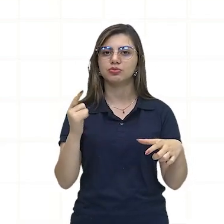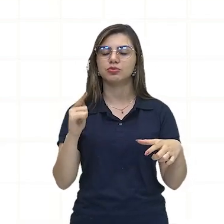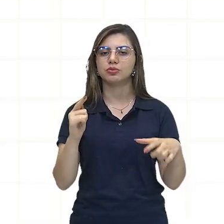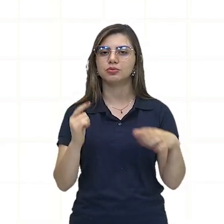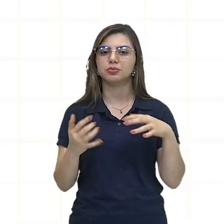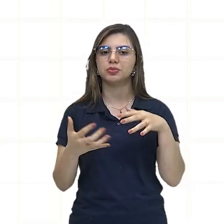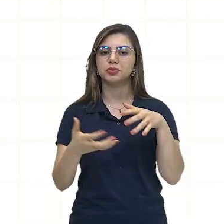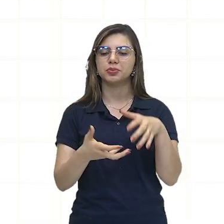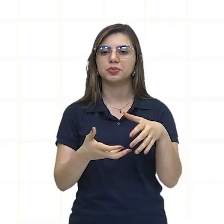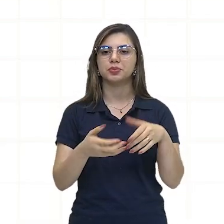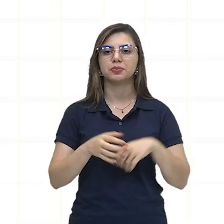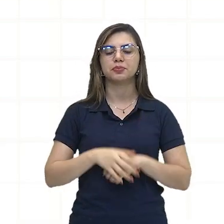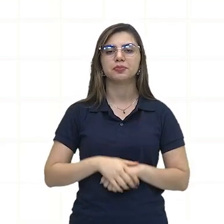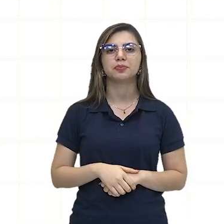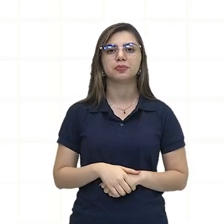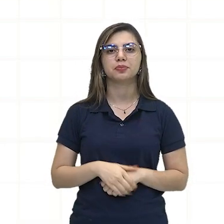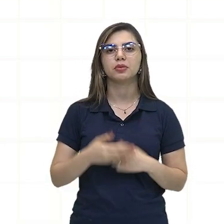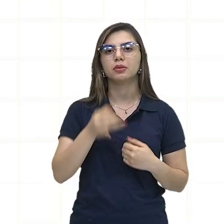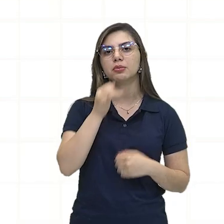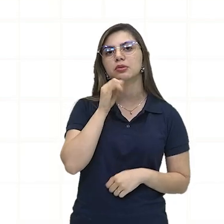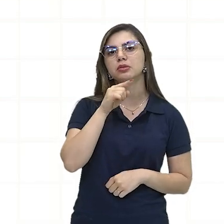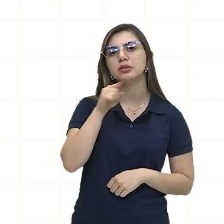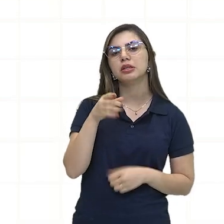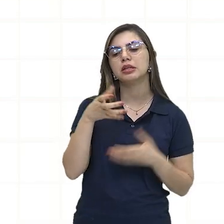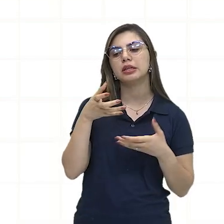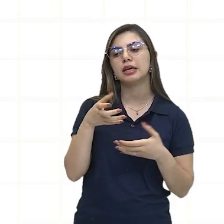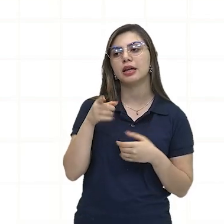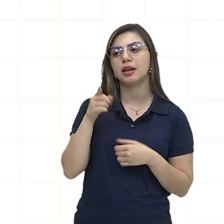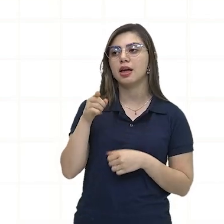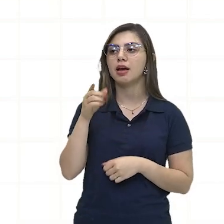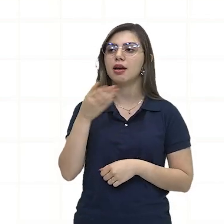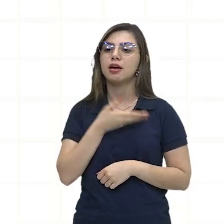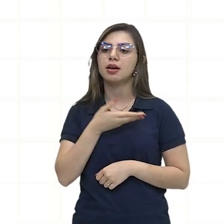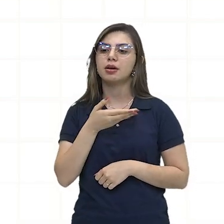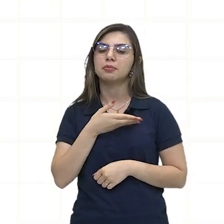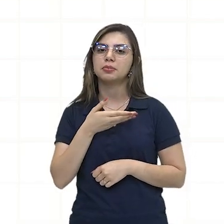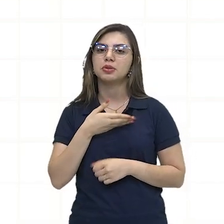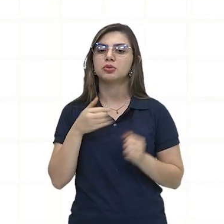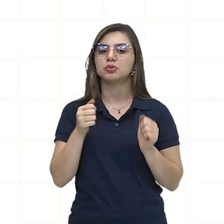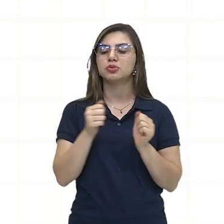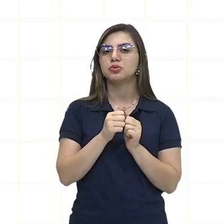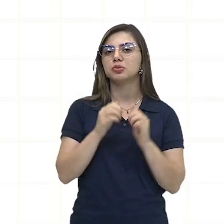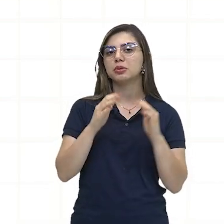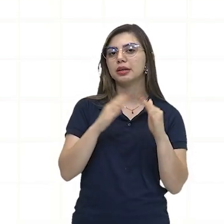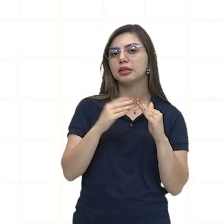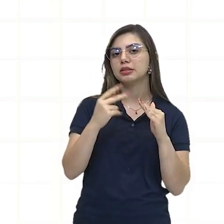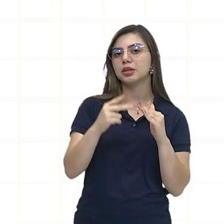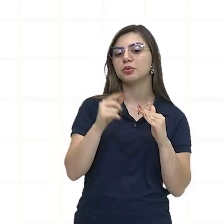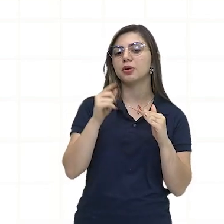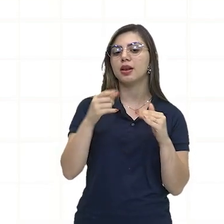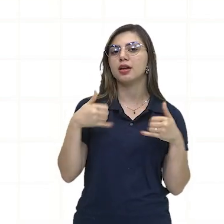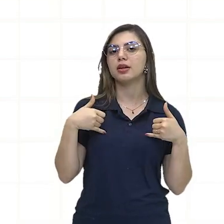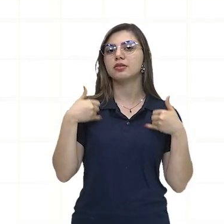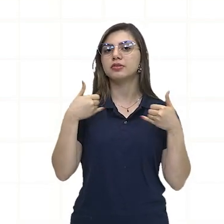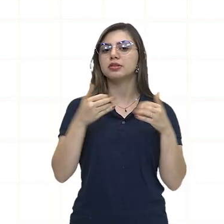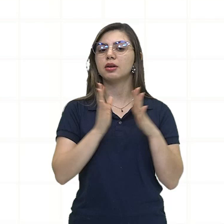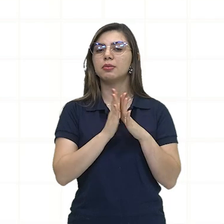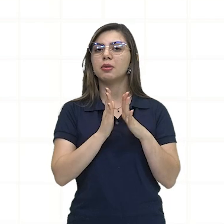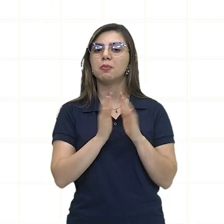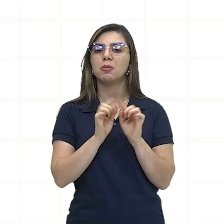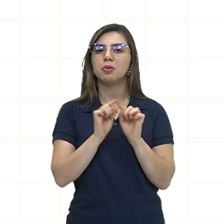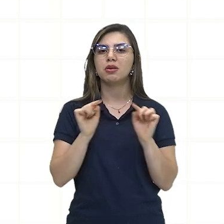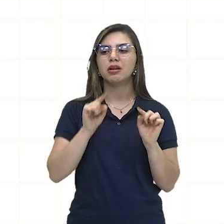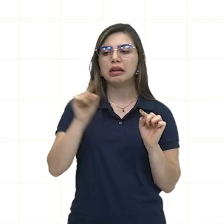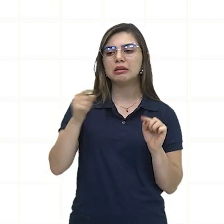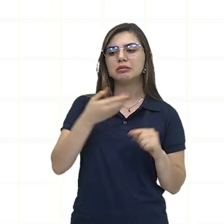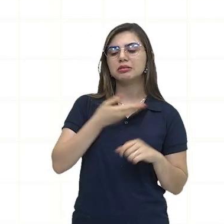lugar. Quando tu quer indicar para alguém para ir para tua casa, tu vai fazer teu aniversário, mas nem todo mundo conhece aonde tu mora